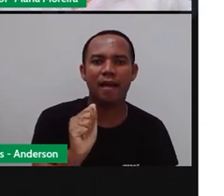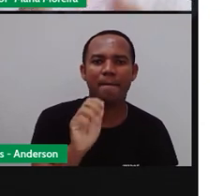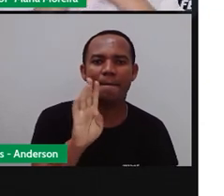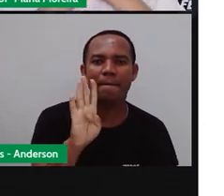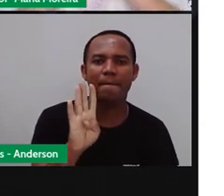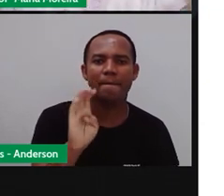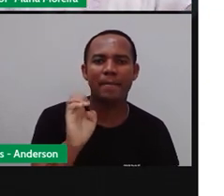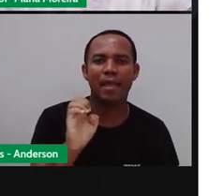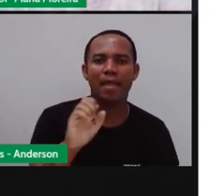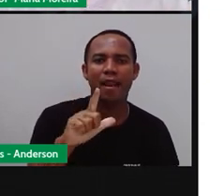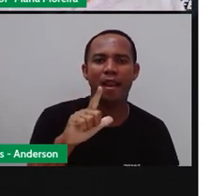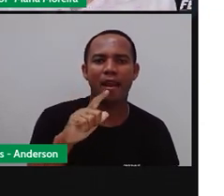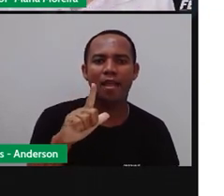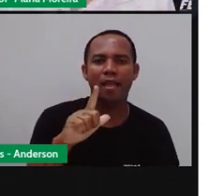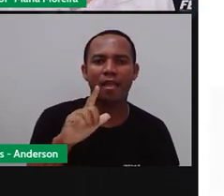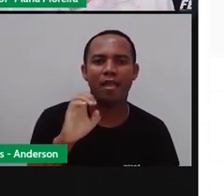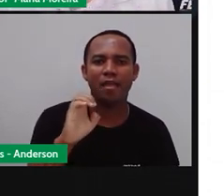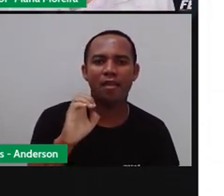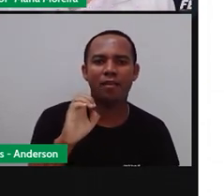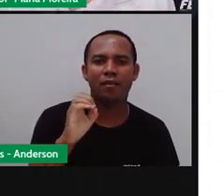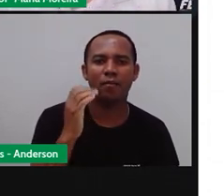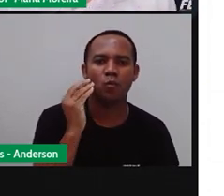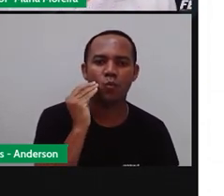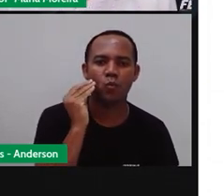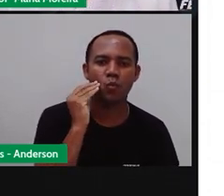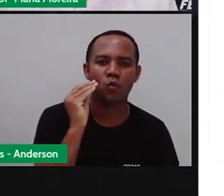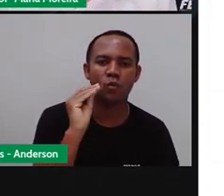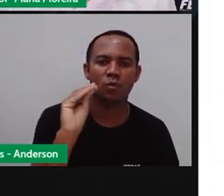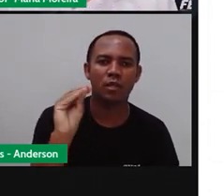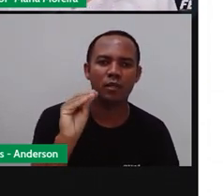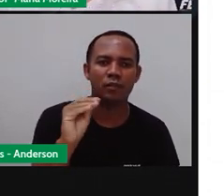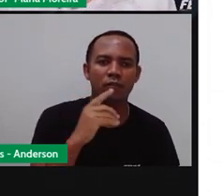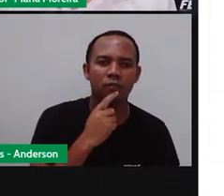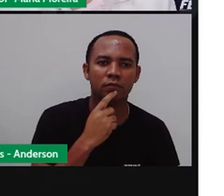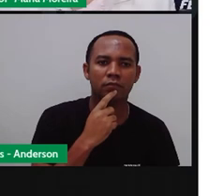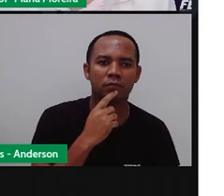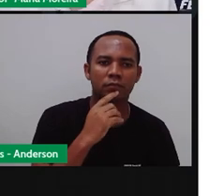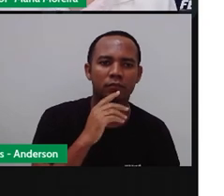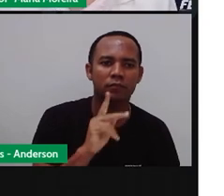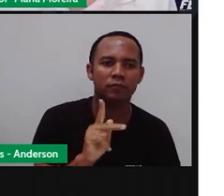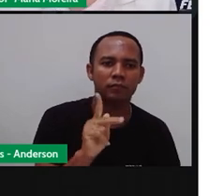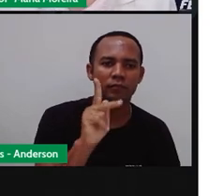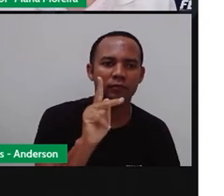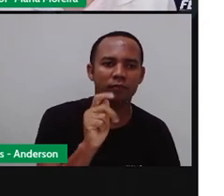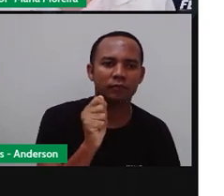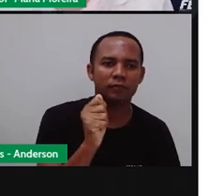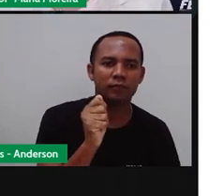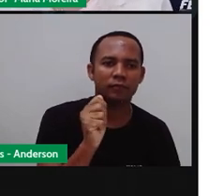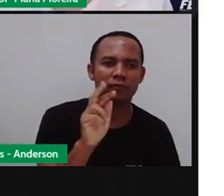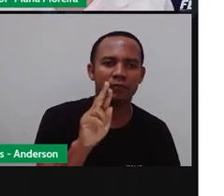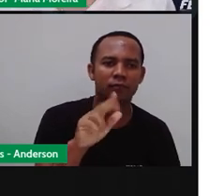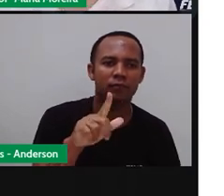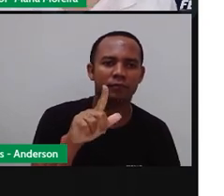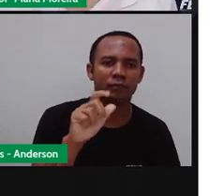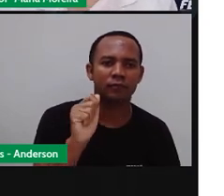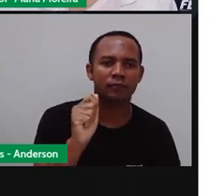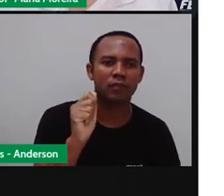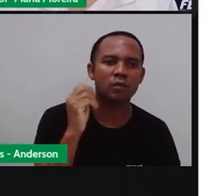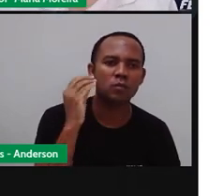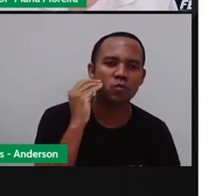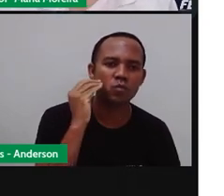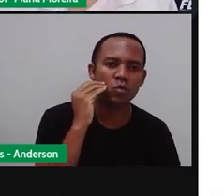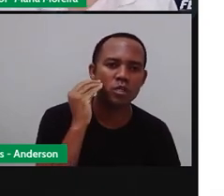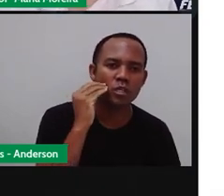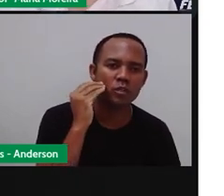para Isabelle. Um beijo, Isabelle. Carla Neri, bom dia, Pro Maria. Meu nome é Evelyn. Manda um beijo para